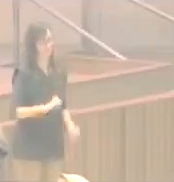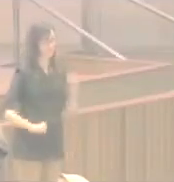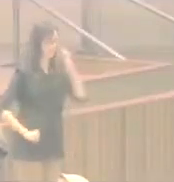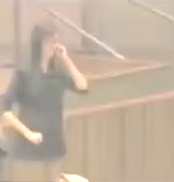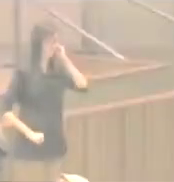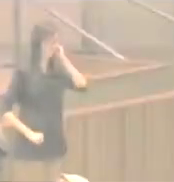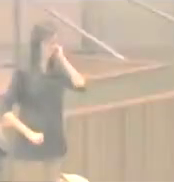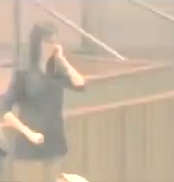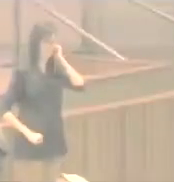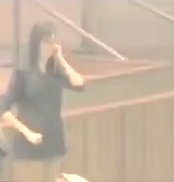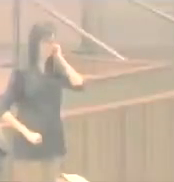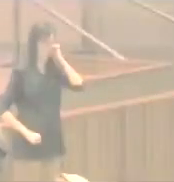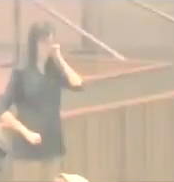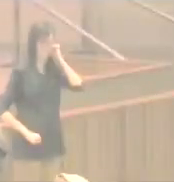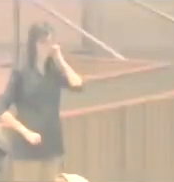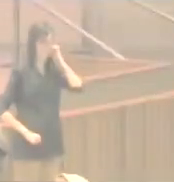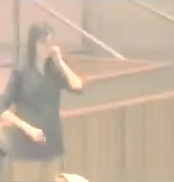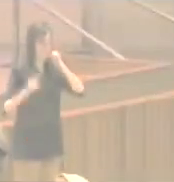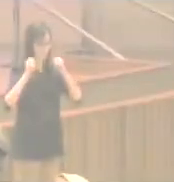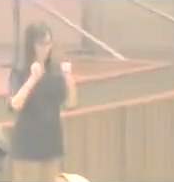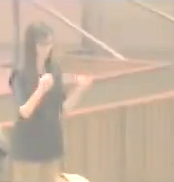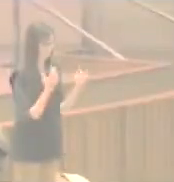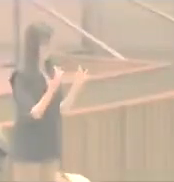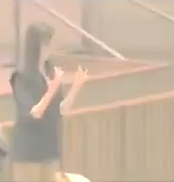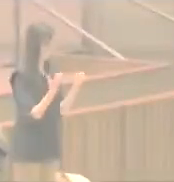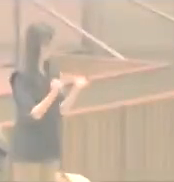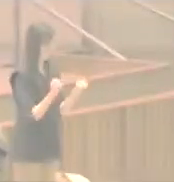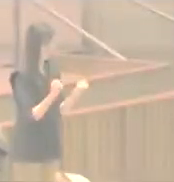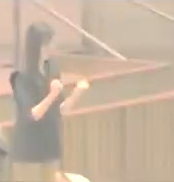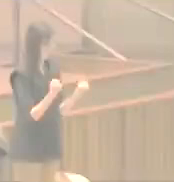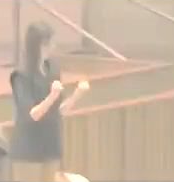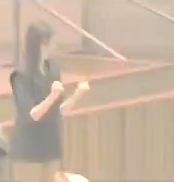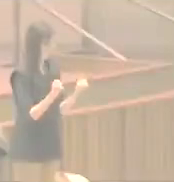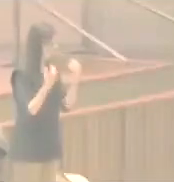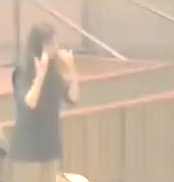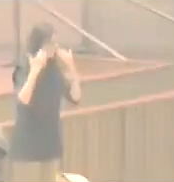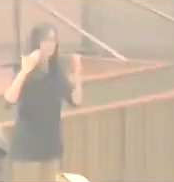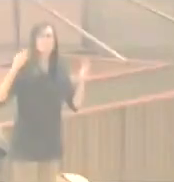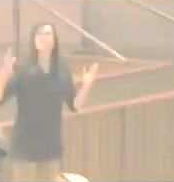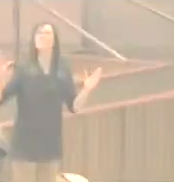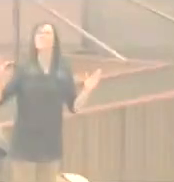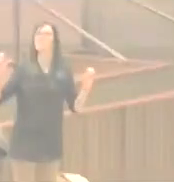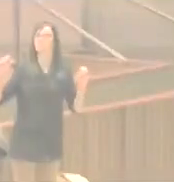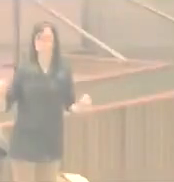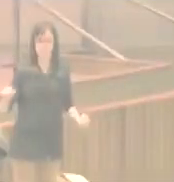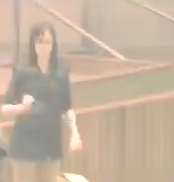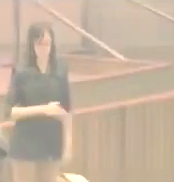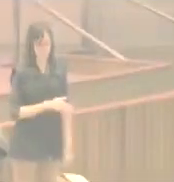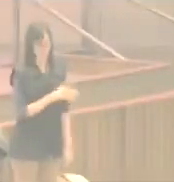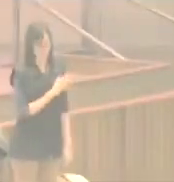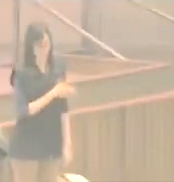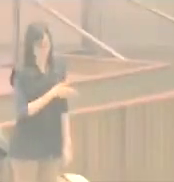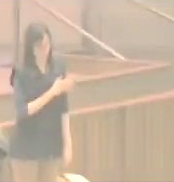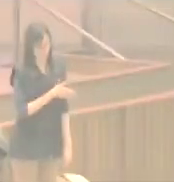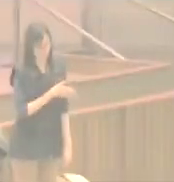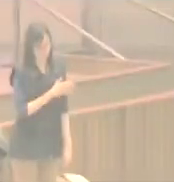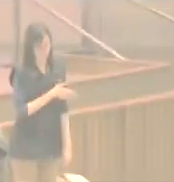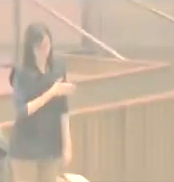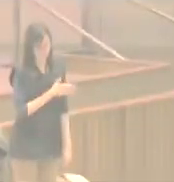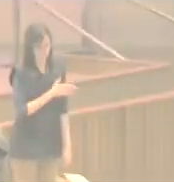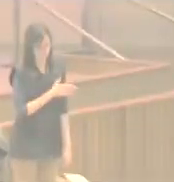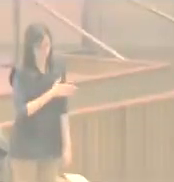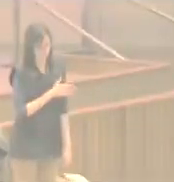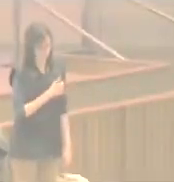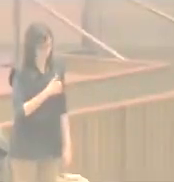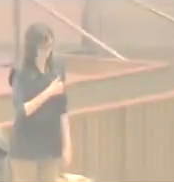deles. Fortalece as mãos, fortalece a visão, fortalece o coração. Porque o